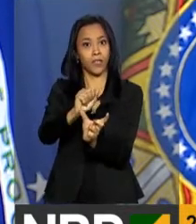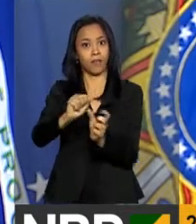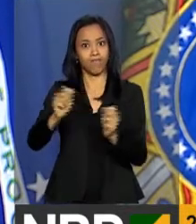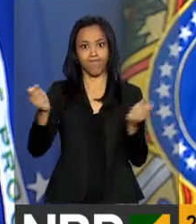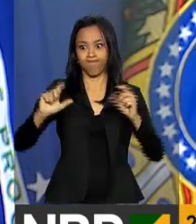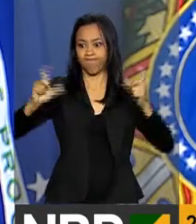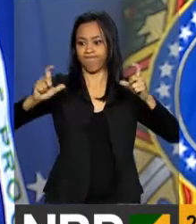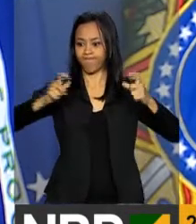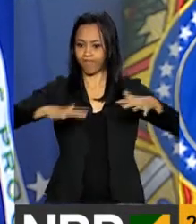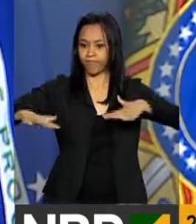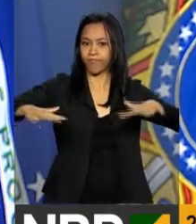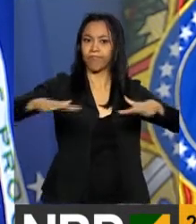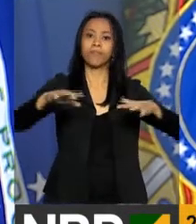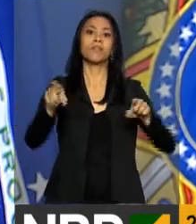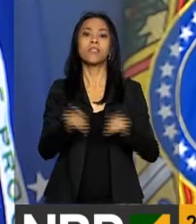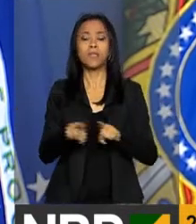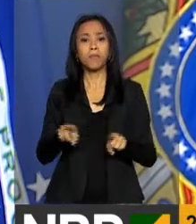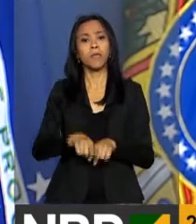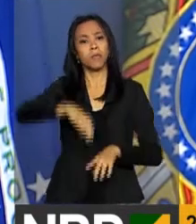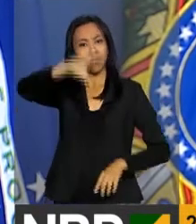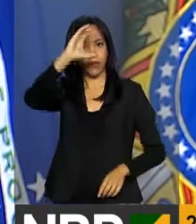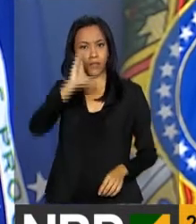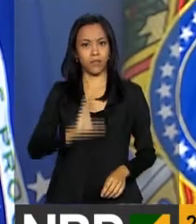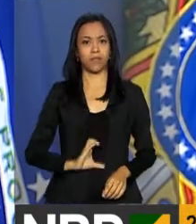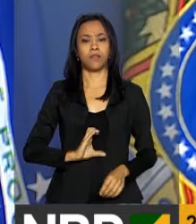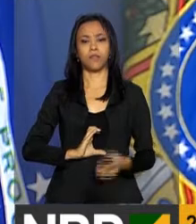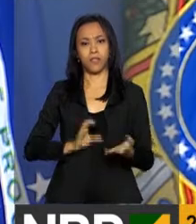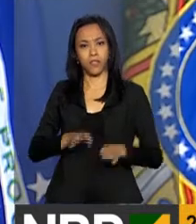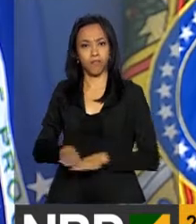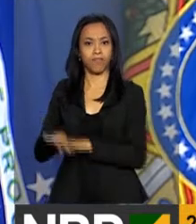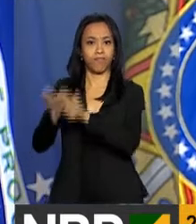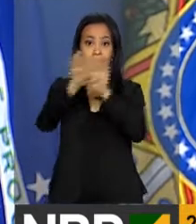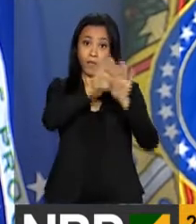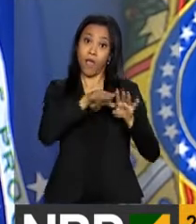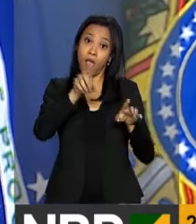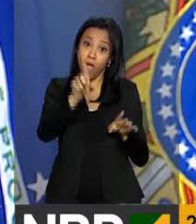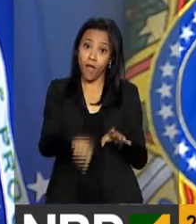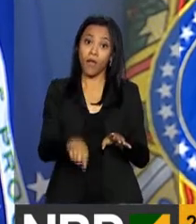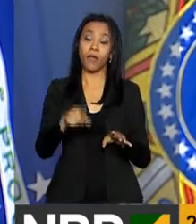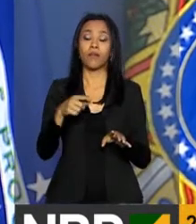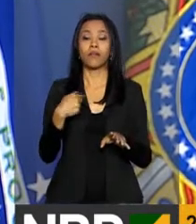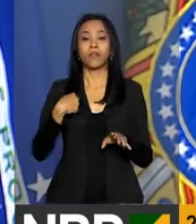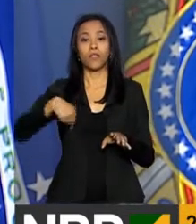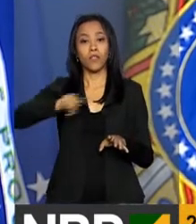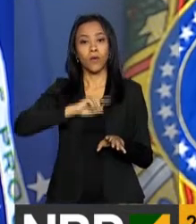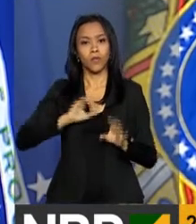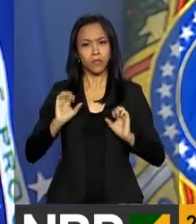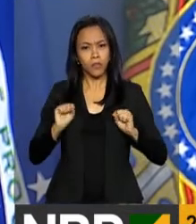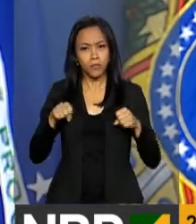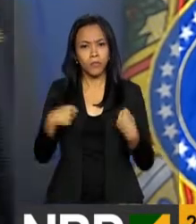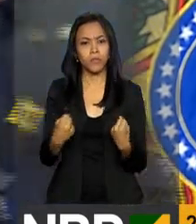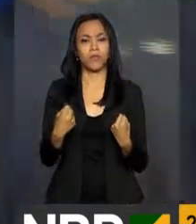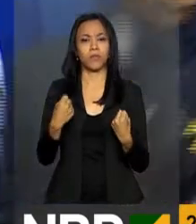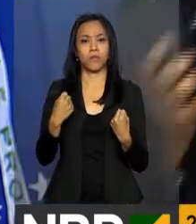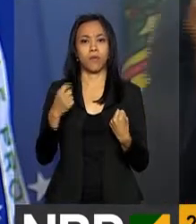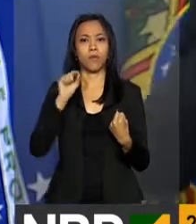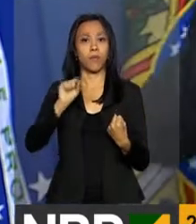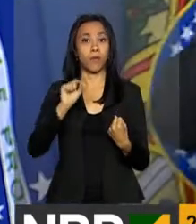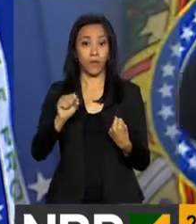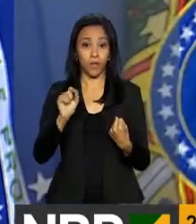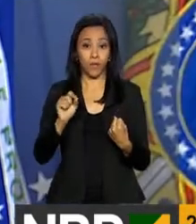naturalmente o empenho que todos temos em modernizar a educação